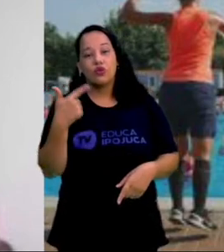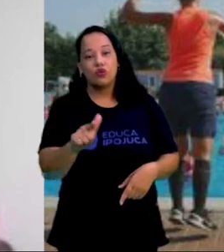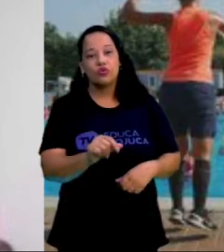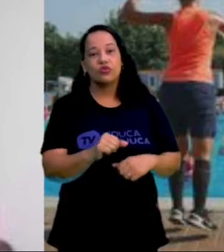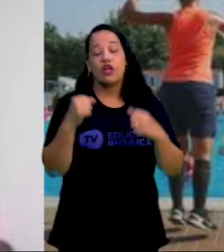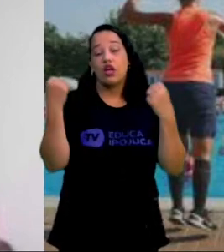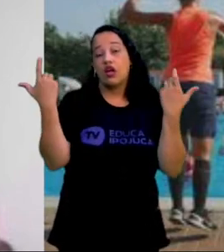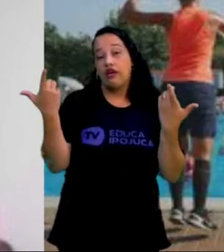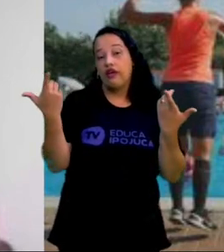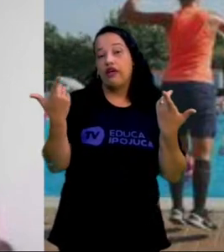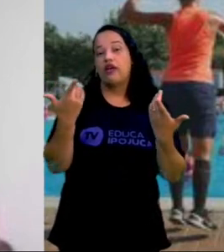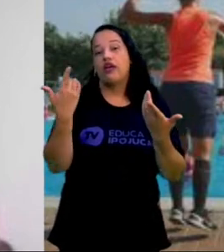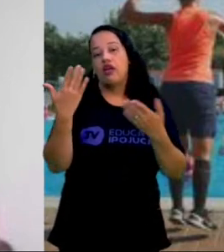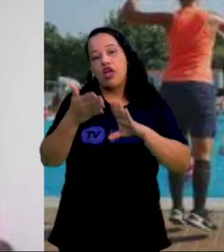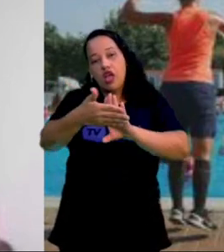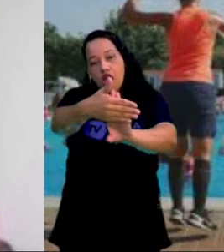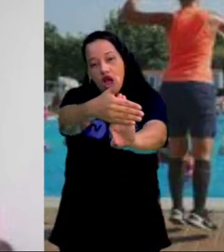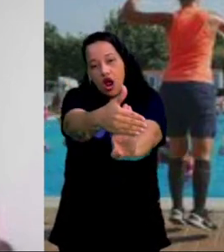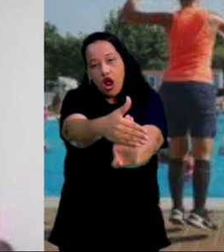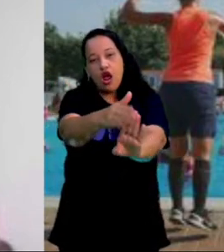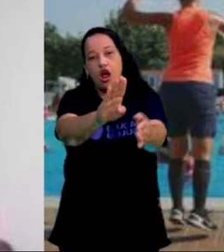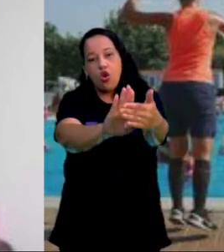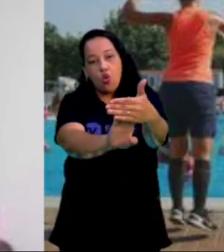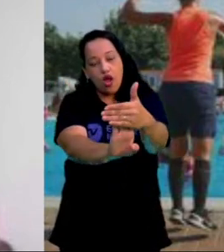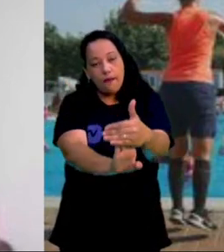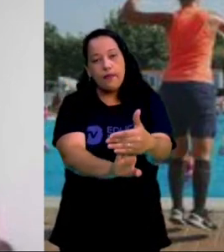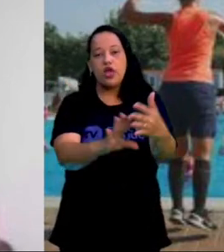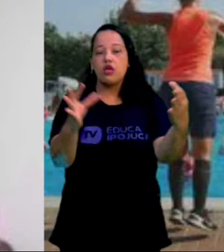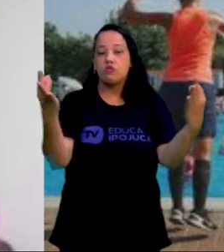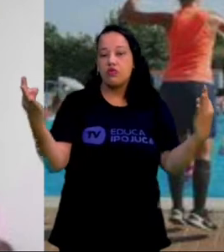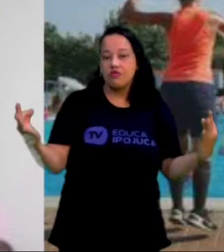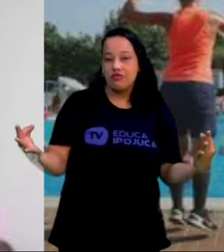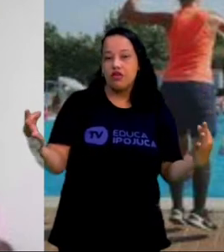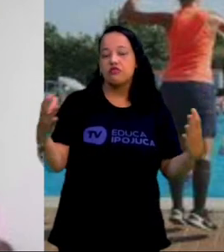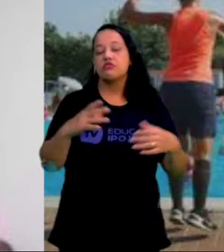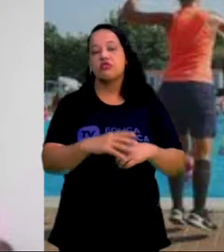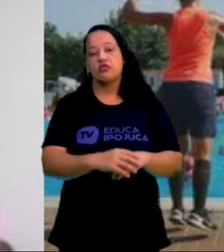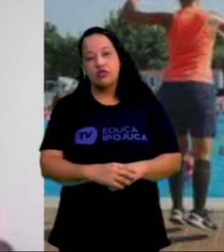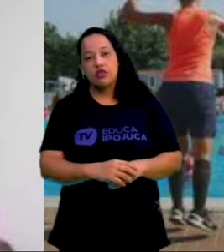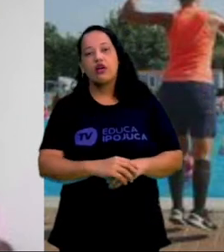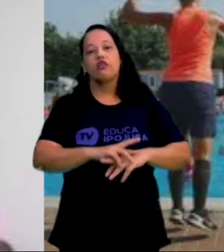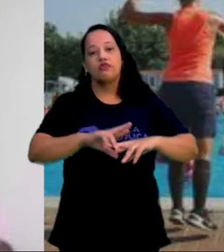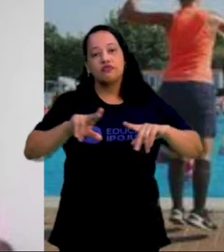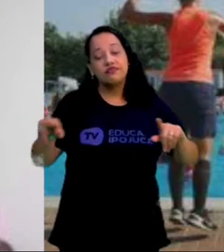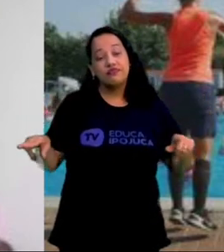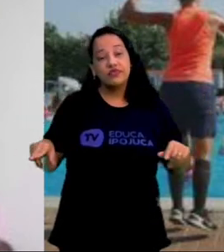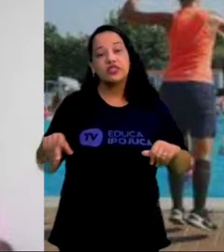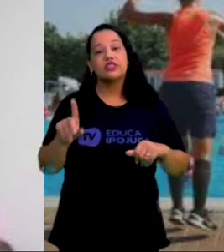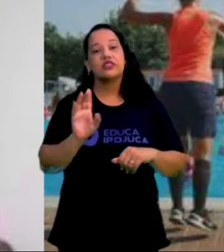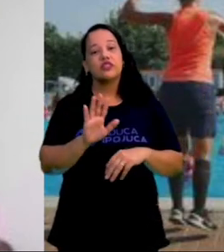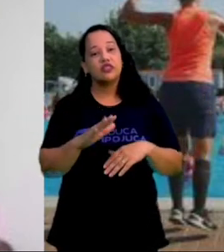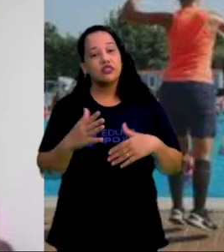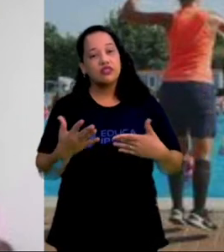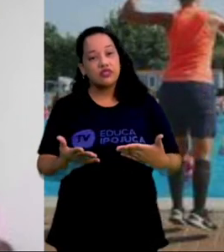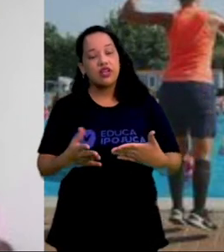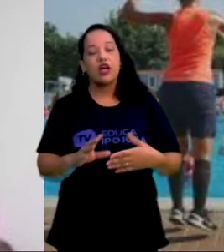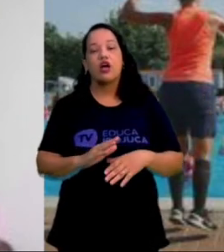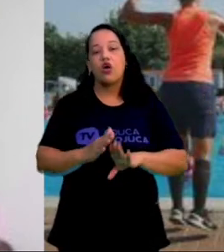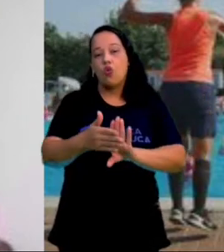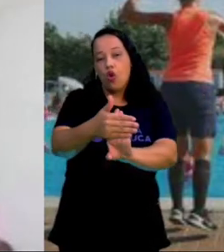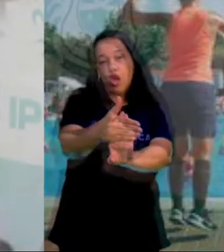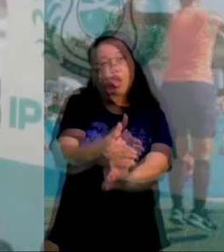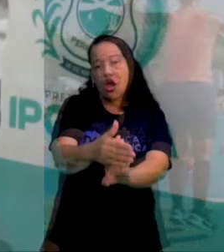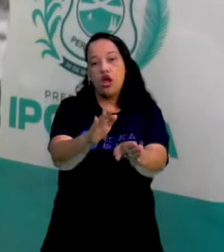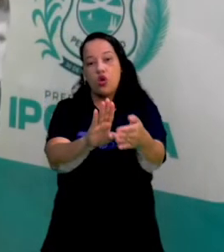uma atividade de alongamento, de meditação, né, sendo realizadas também. Então aqui o alongamento,